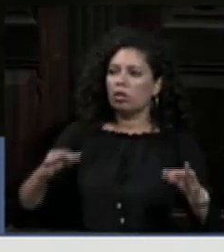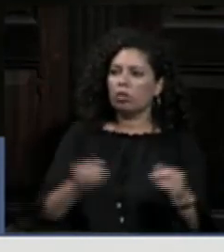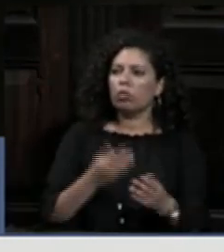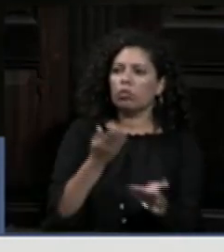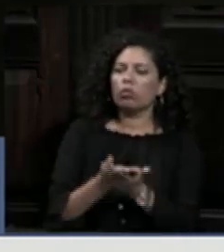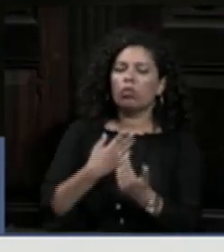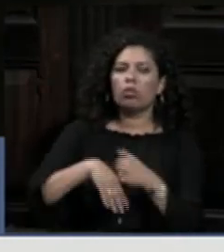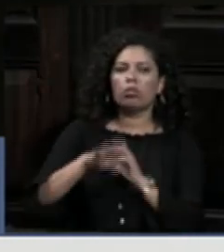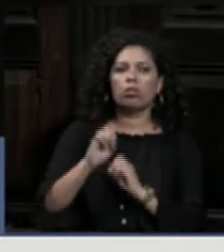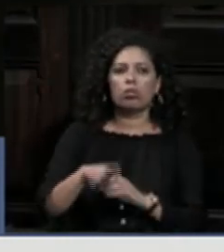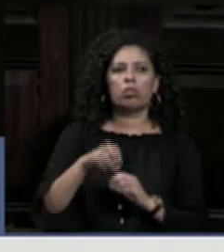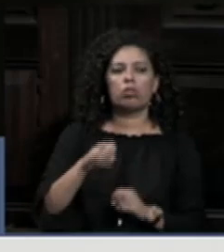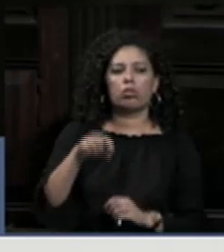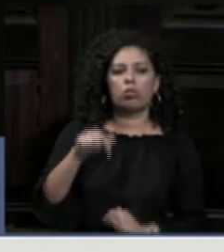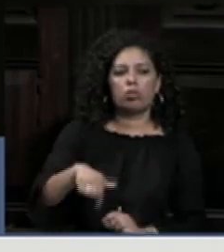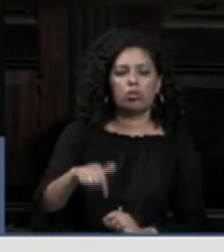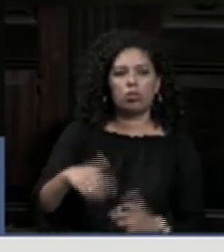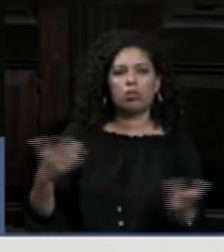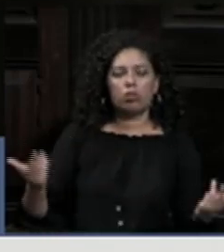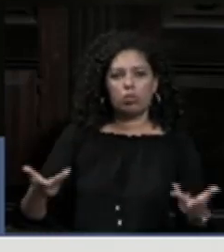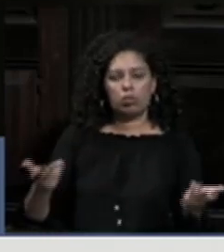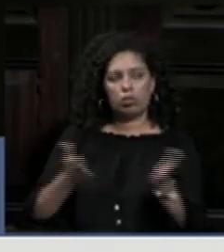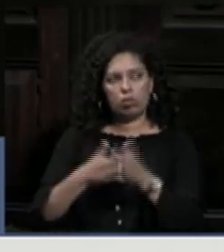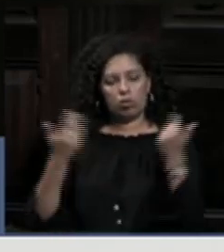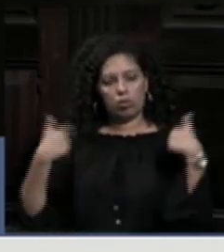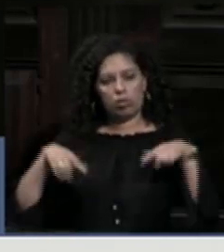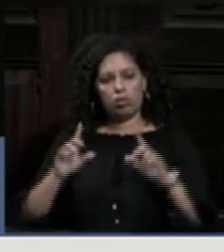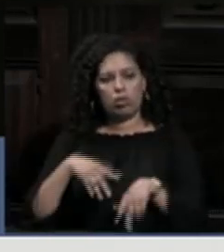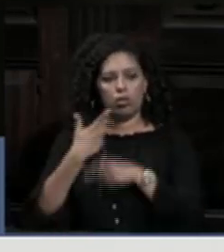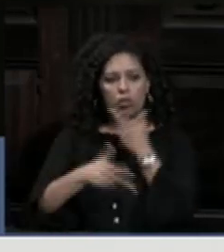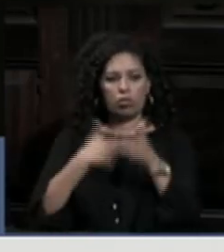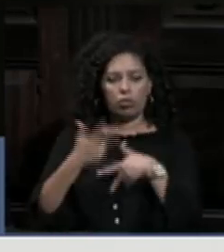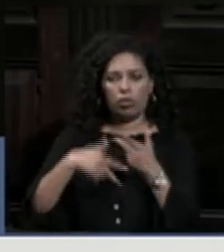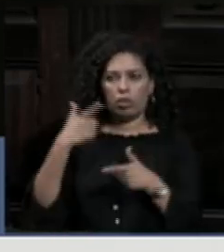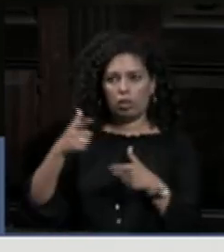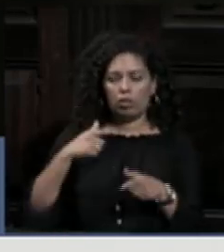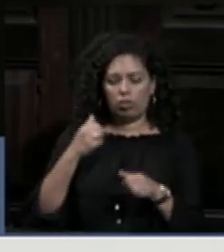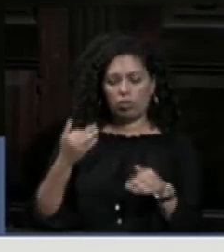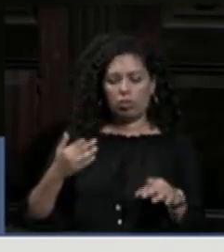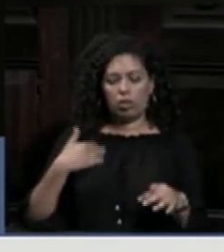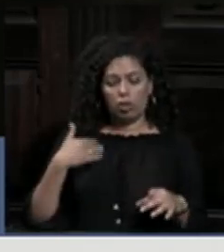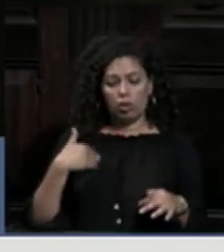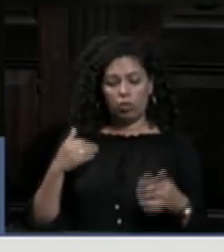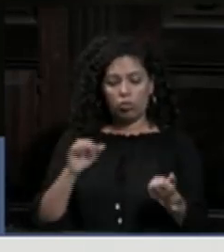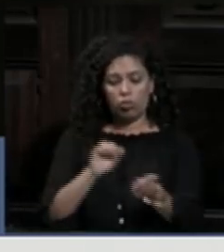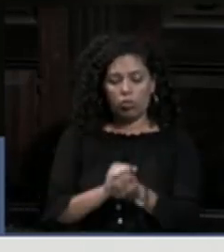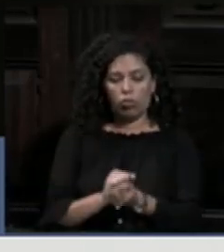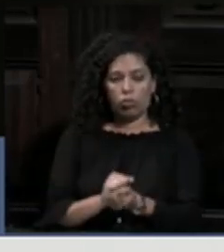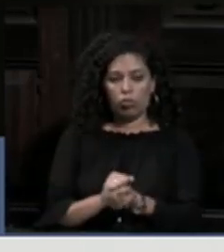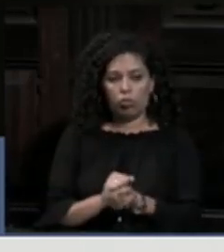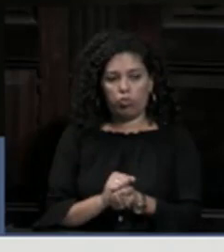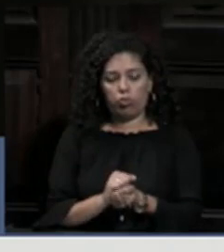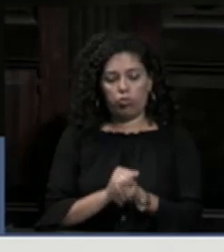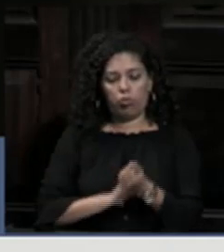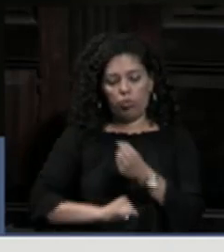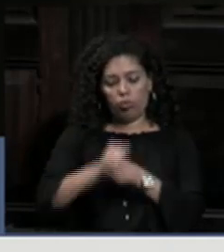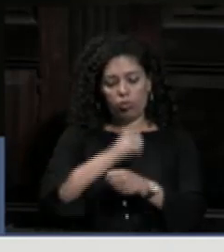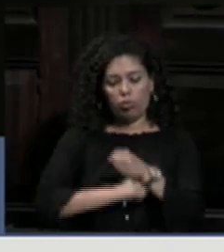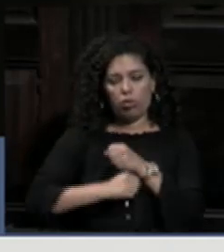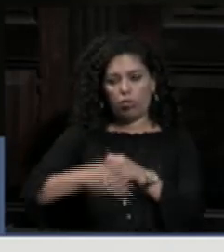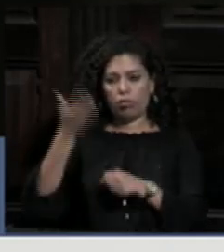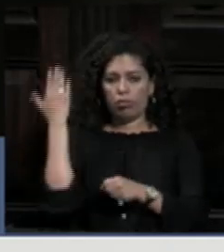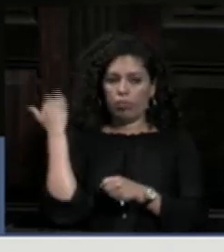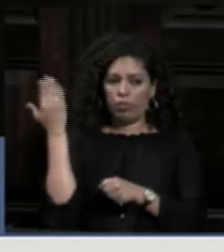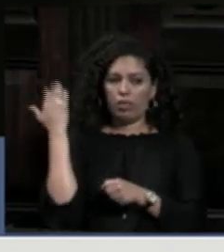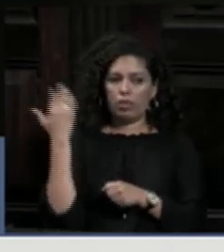aqui estão dizer que travei uma luta muito grande neste plenário no mandato passado para que